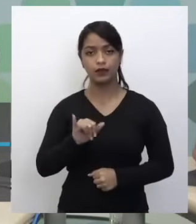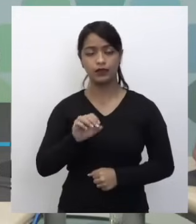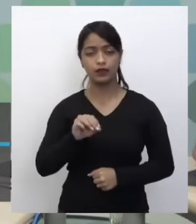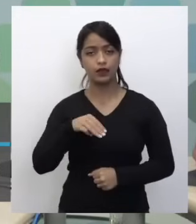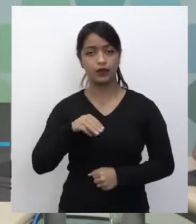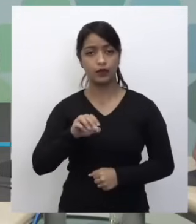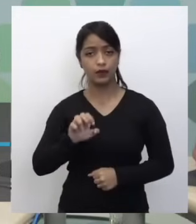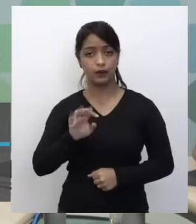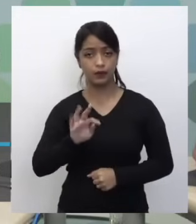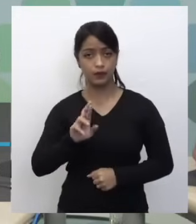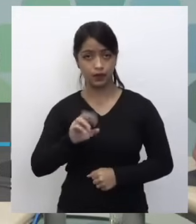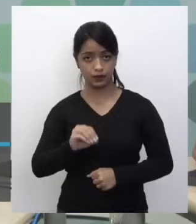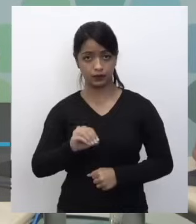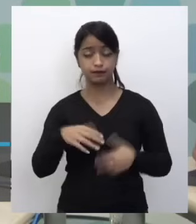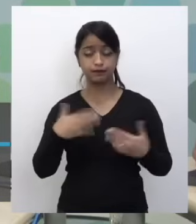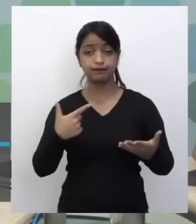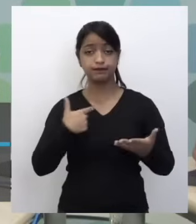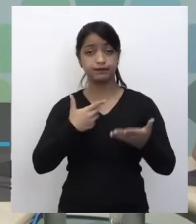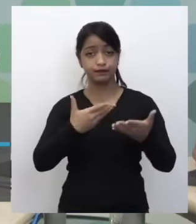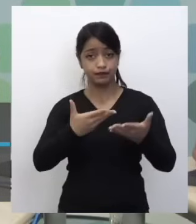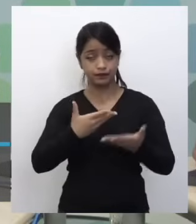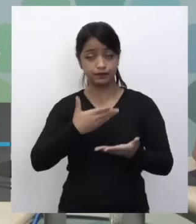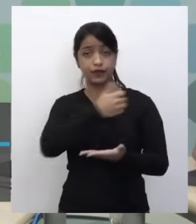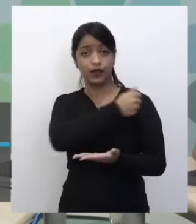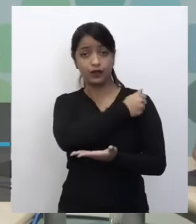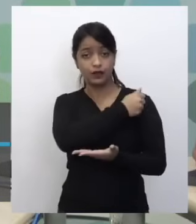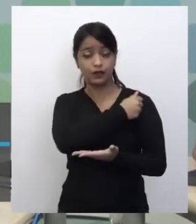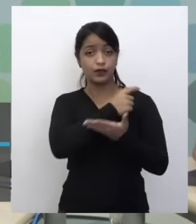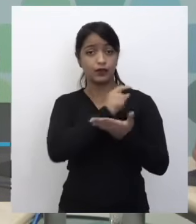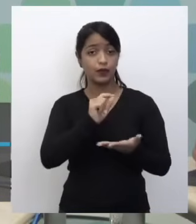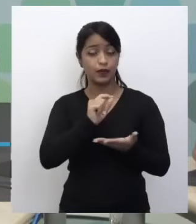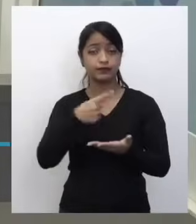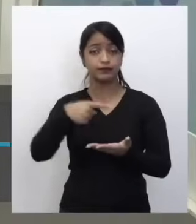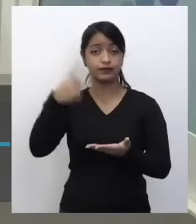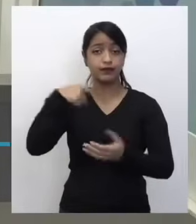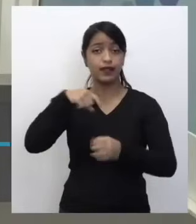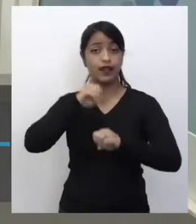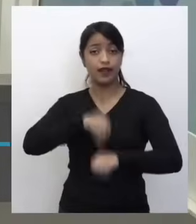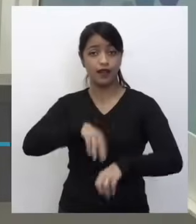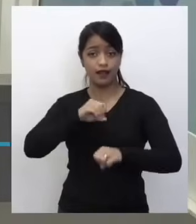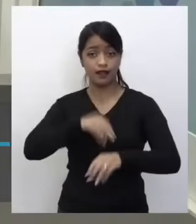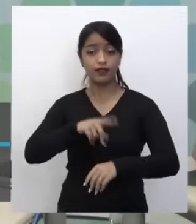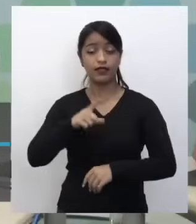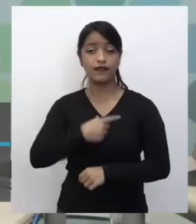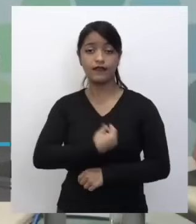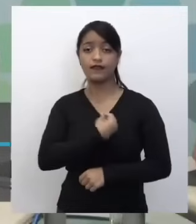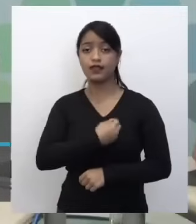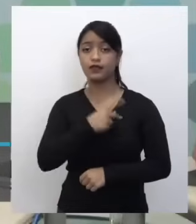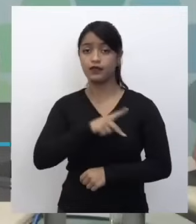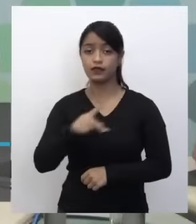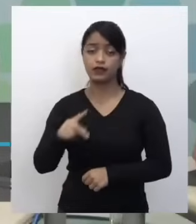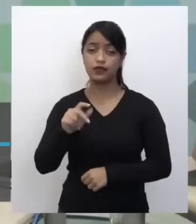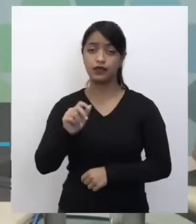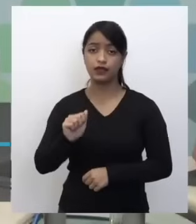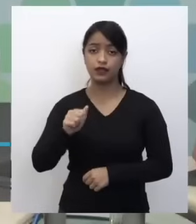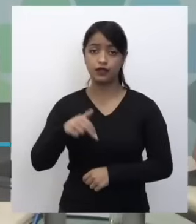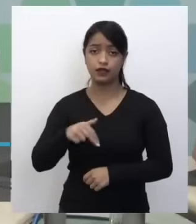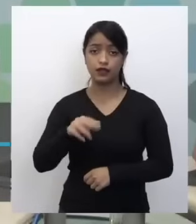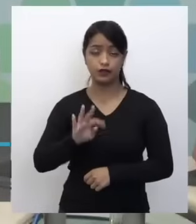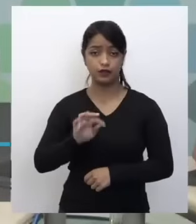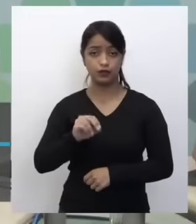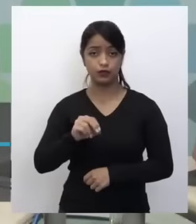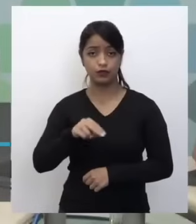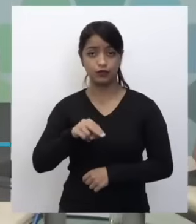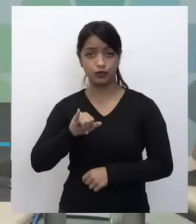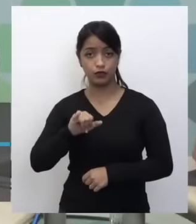os alunos. Nós tivemos uma aula, inclusive foi uma aula que estava o professor Antônio e a professora Andréia, que foi falado sobre